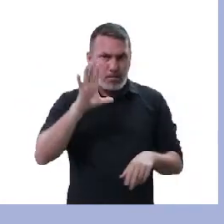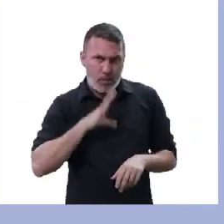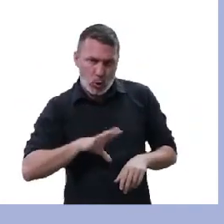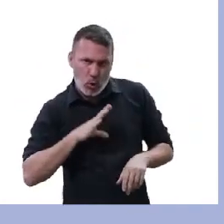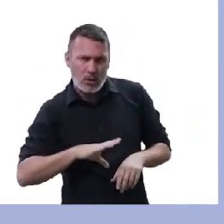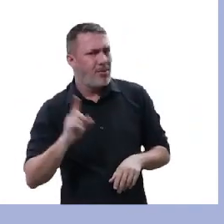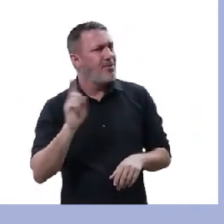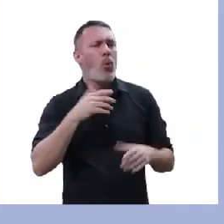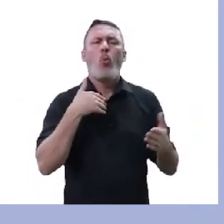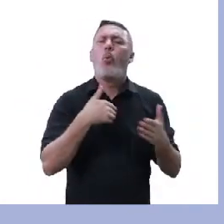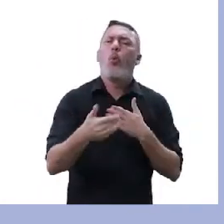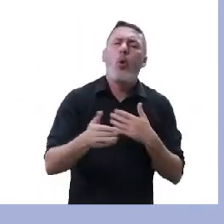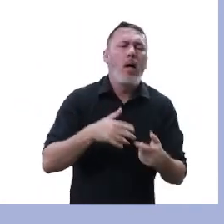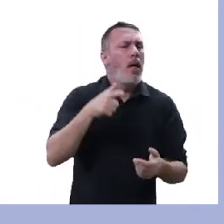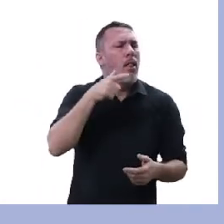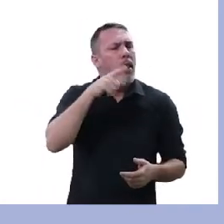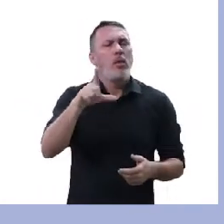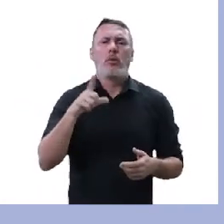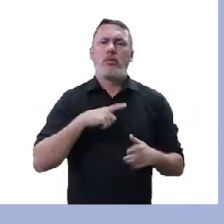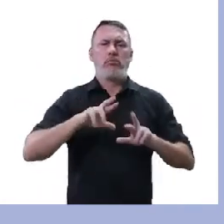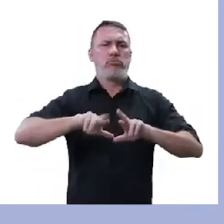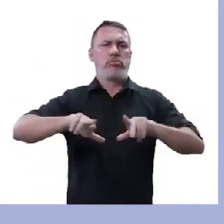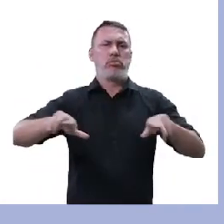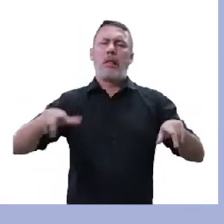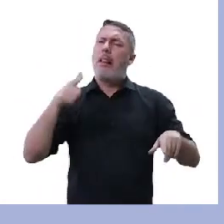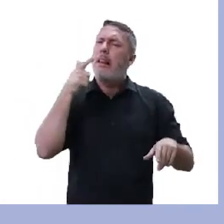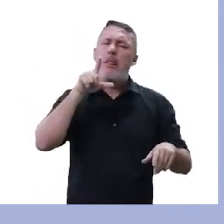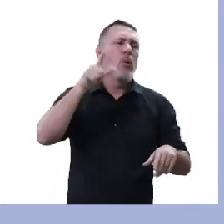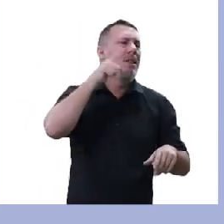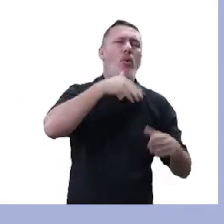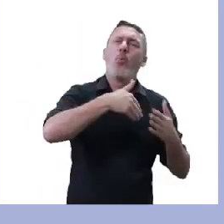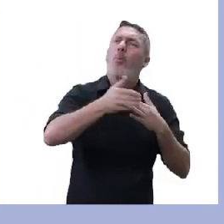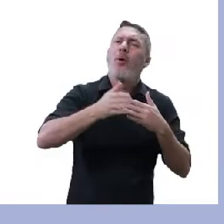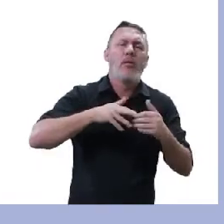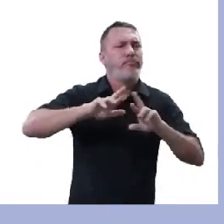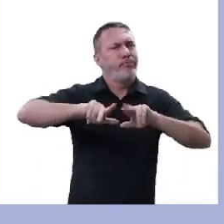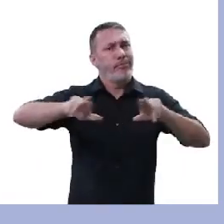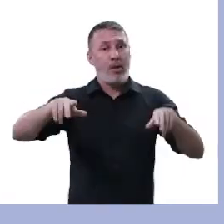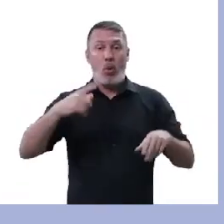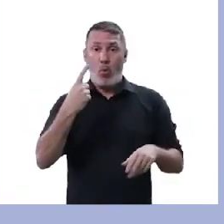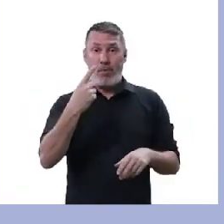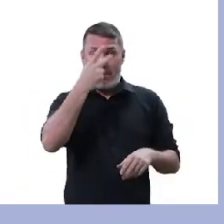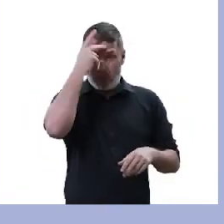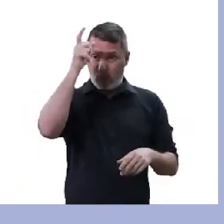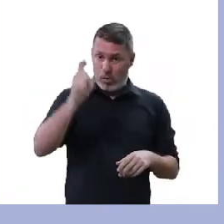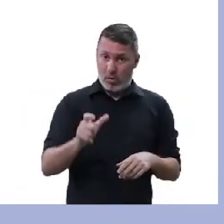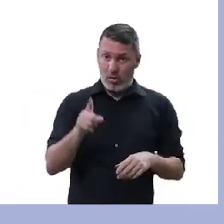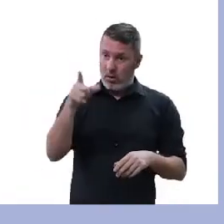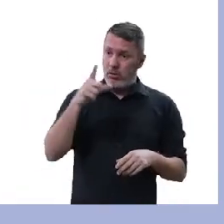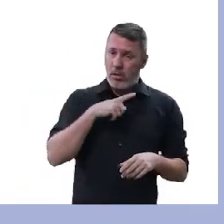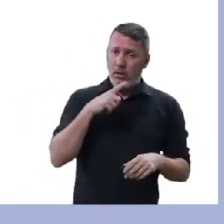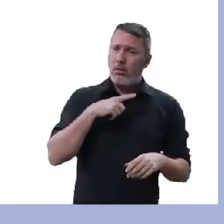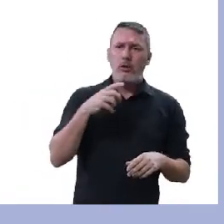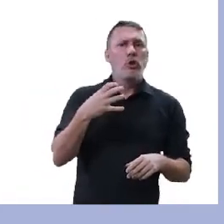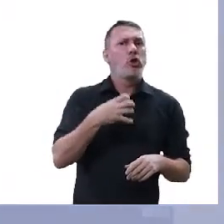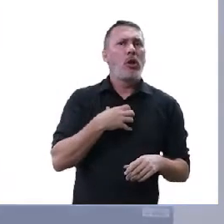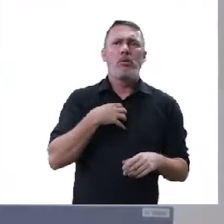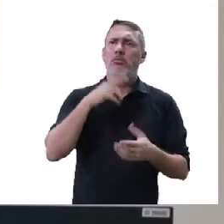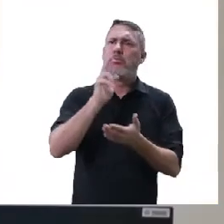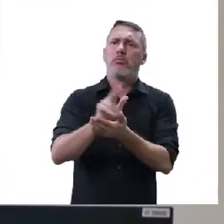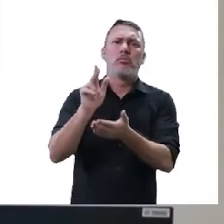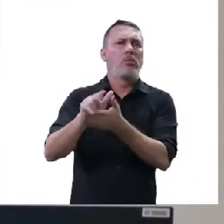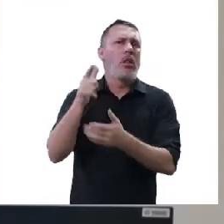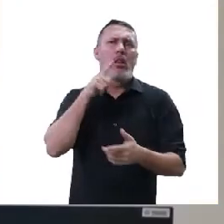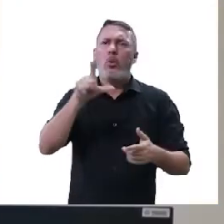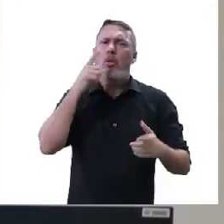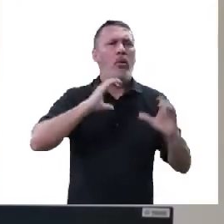língua portuguesa, tá, gente? Toda língua ela possui a sua variação. Um único indivíduo ele pode, né, utilizar diferentes